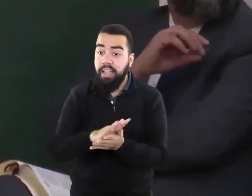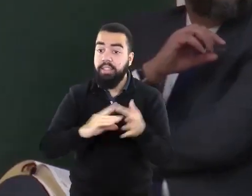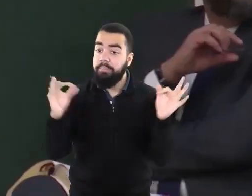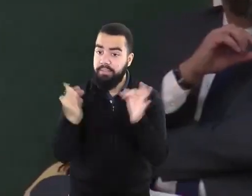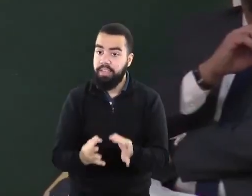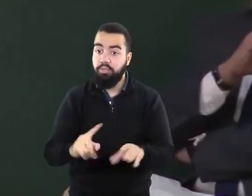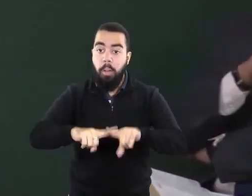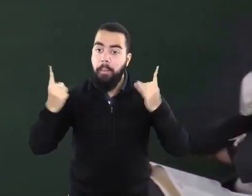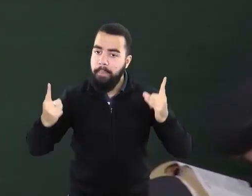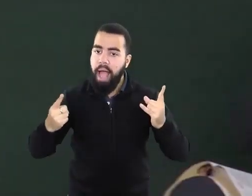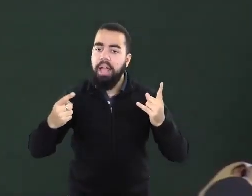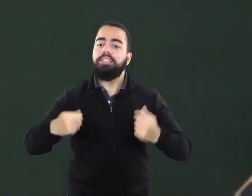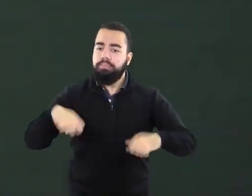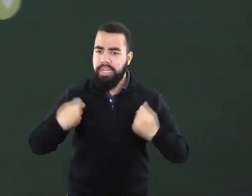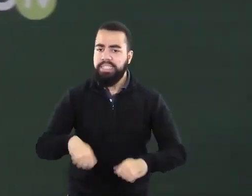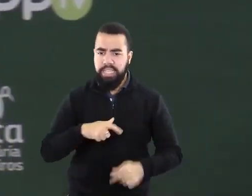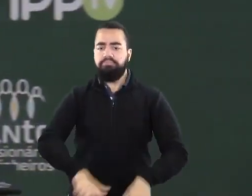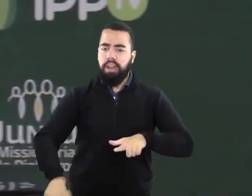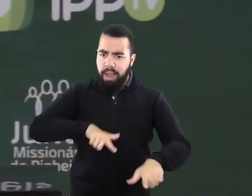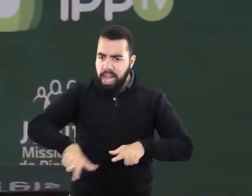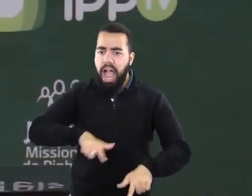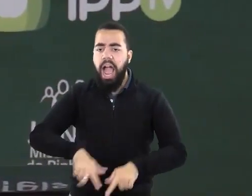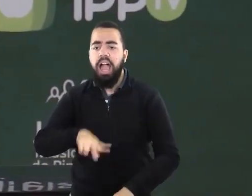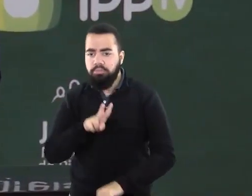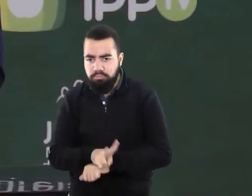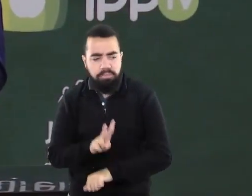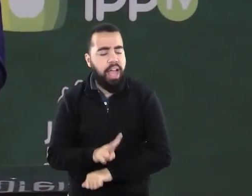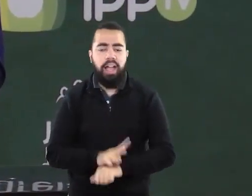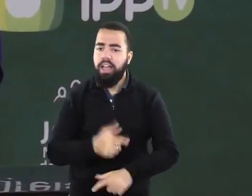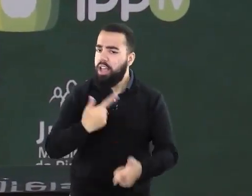frente. As águas não podem afogá-lo.